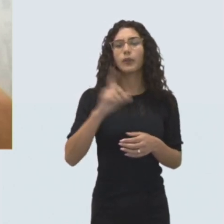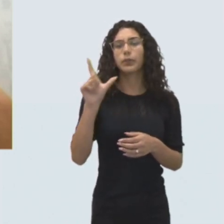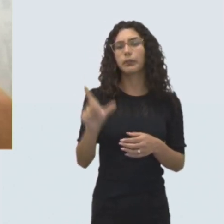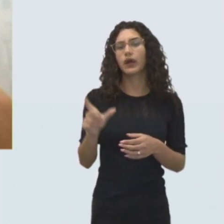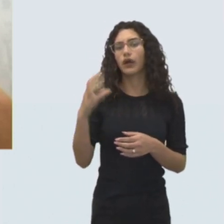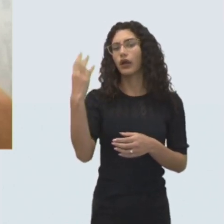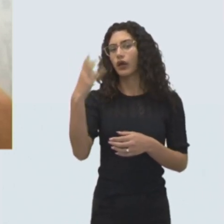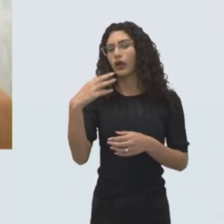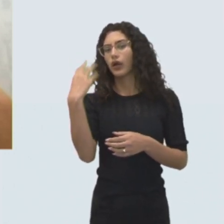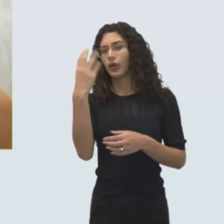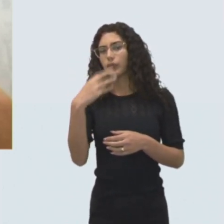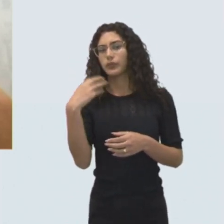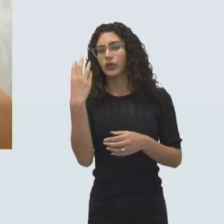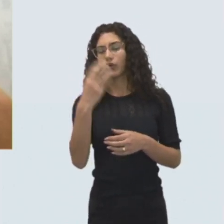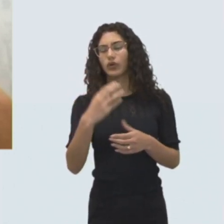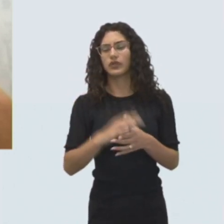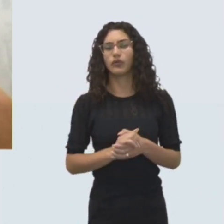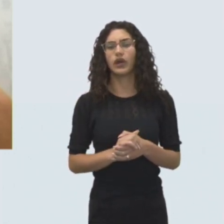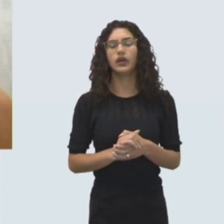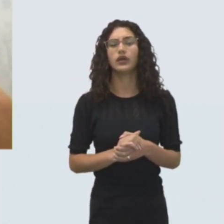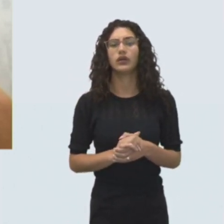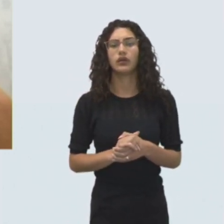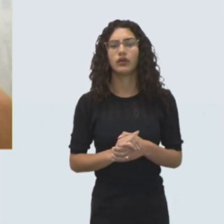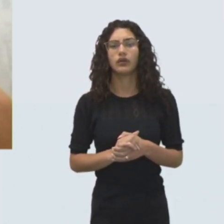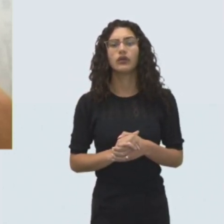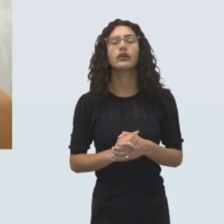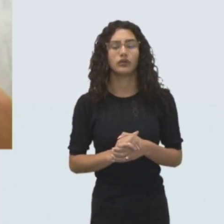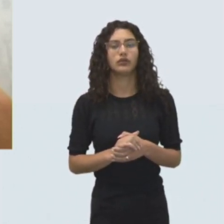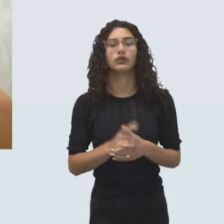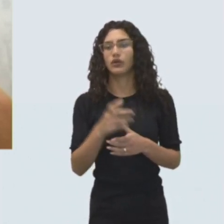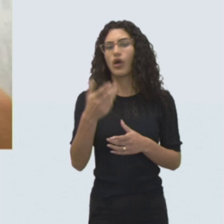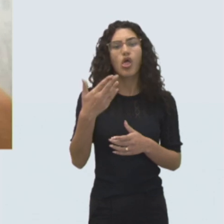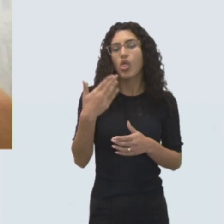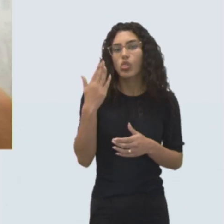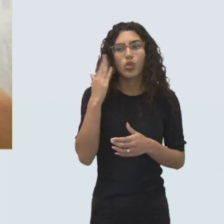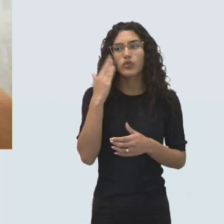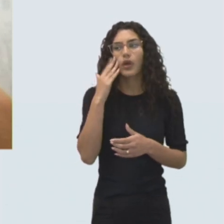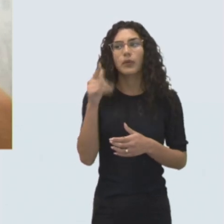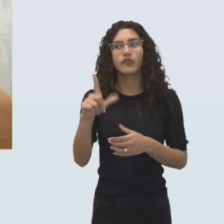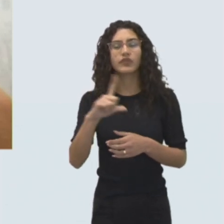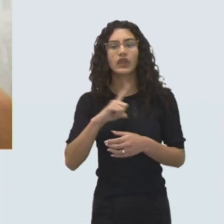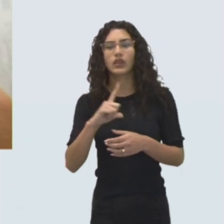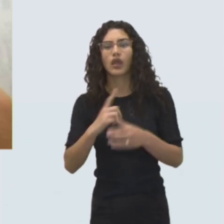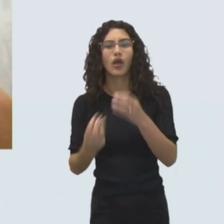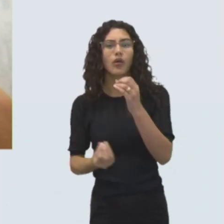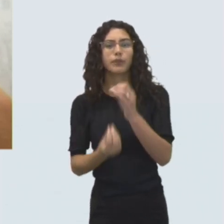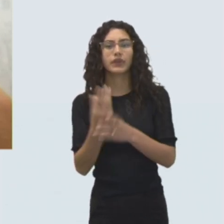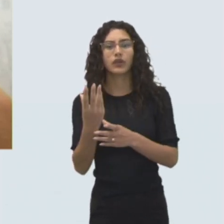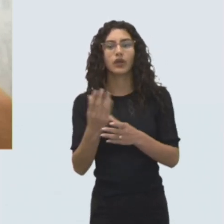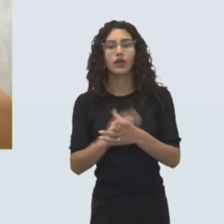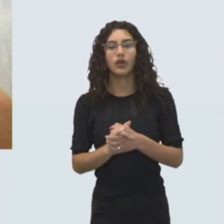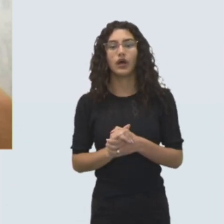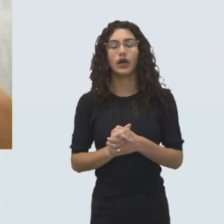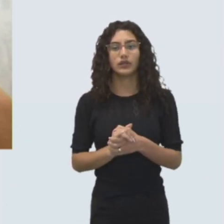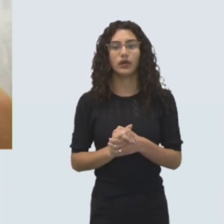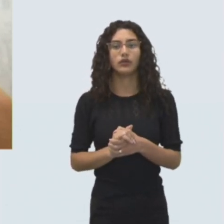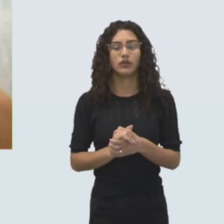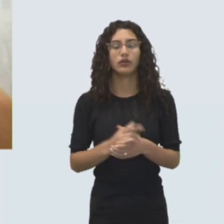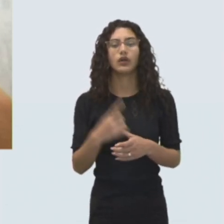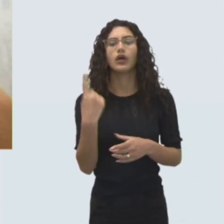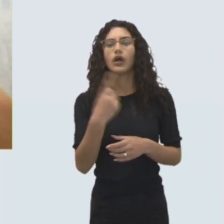aquela menina que nem sabe que você existe, ou por aquele rapaz que nem sabe... As pessoas acham que isso que é o amor platônico,